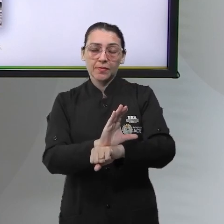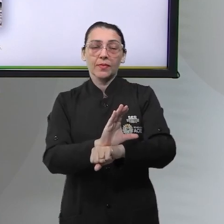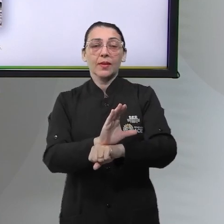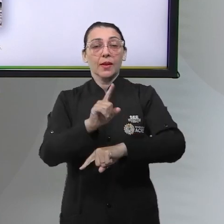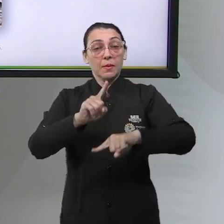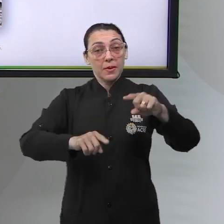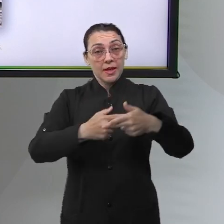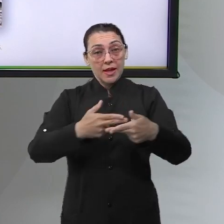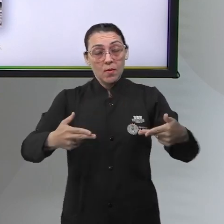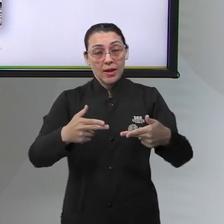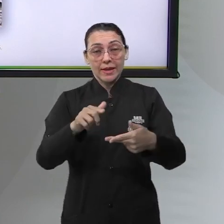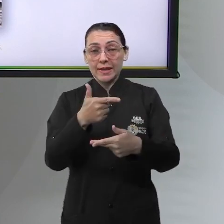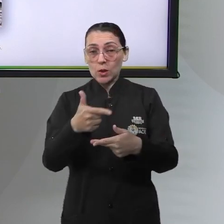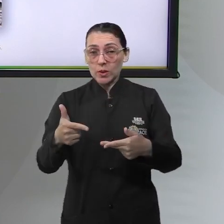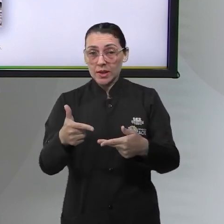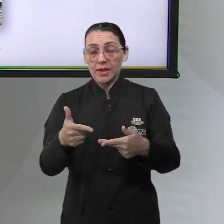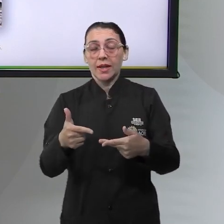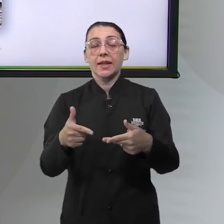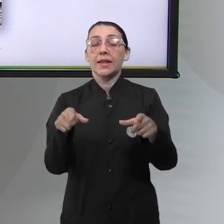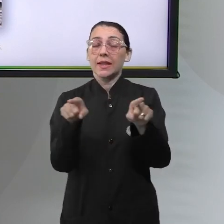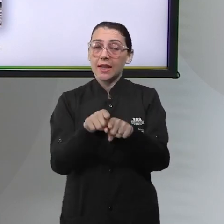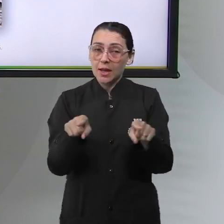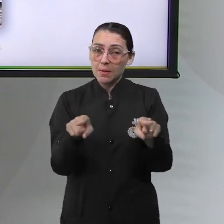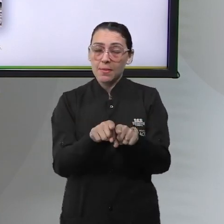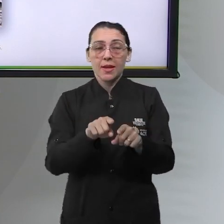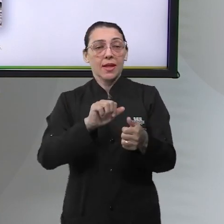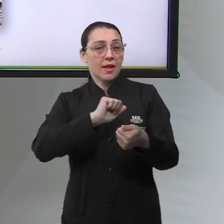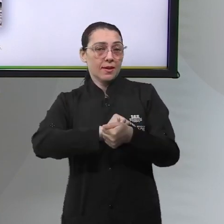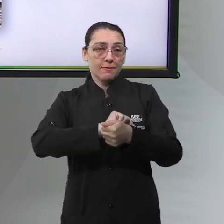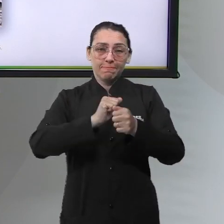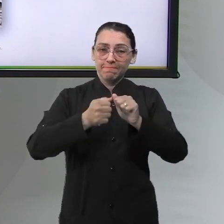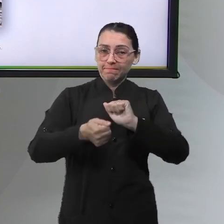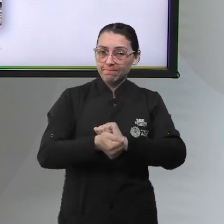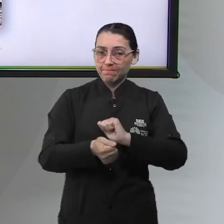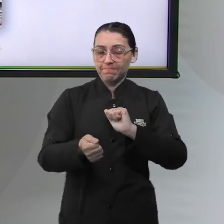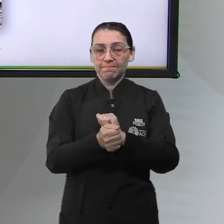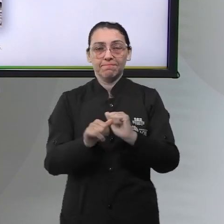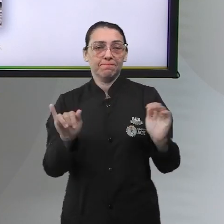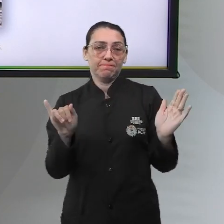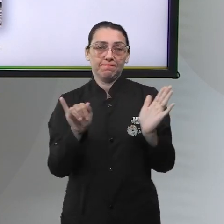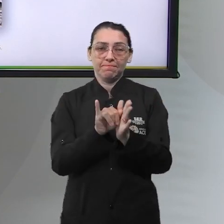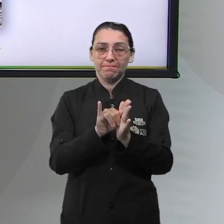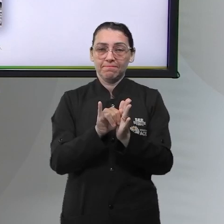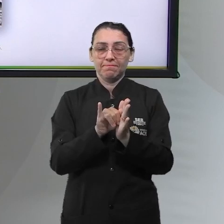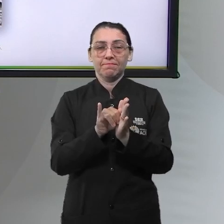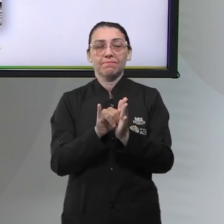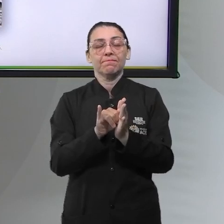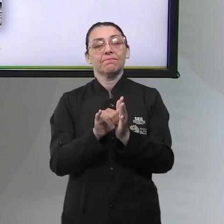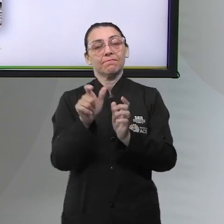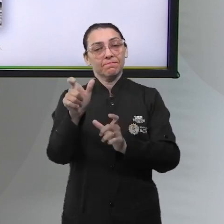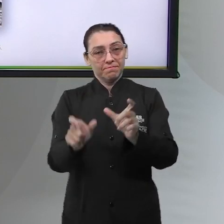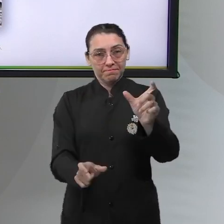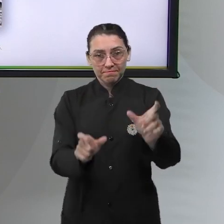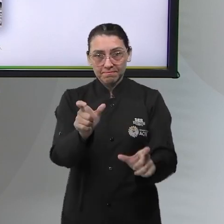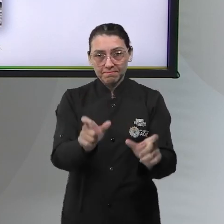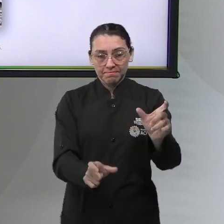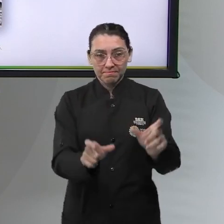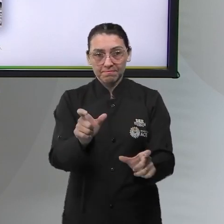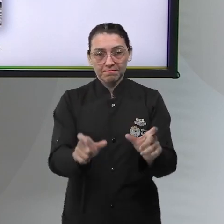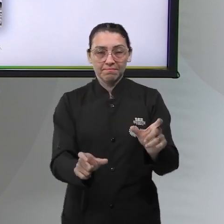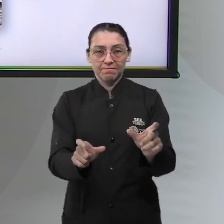cultura imaterial, ela também está associada à identidade das pessoas,